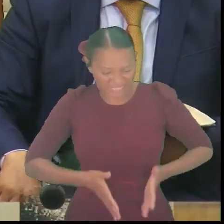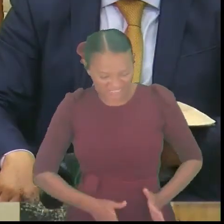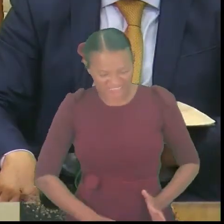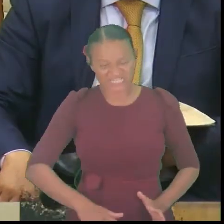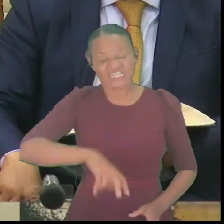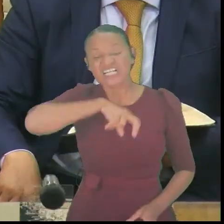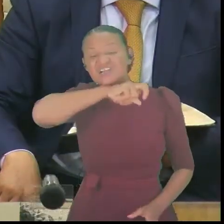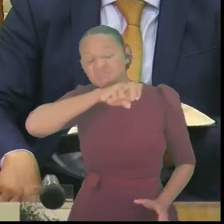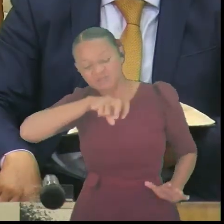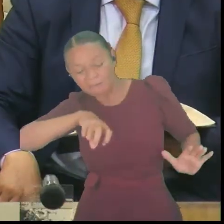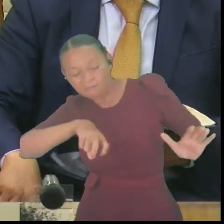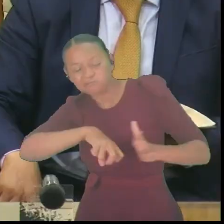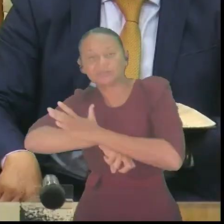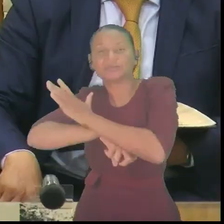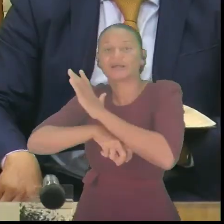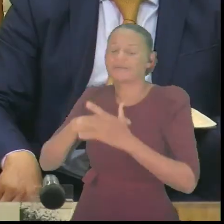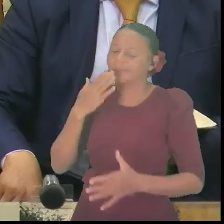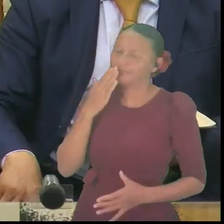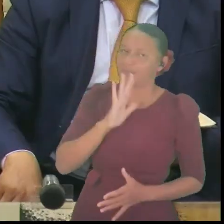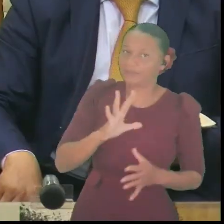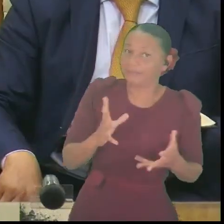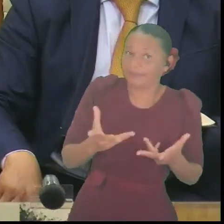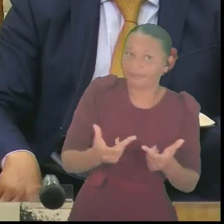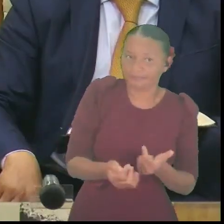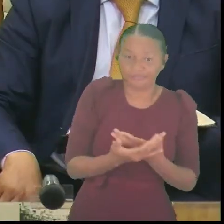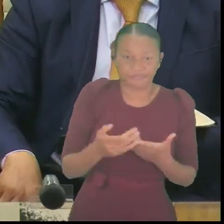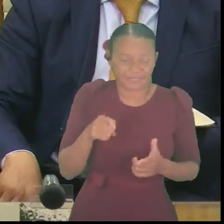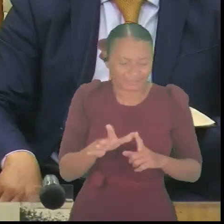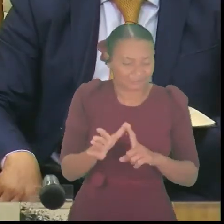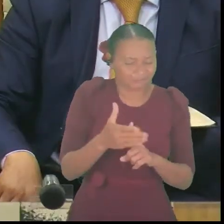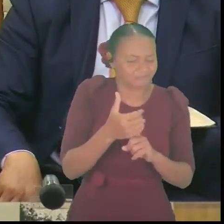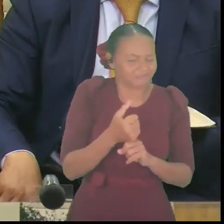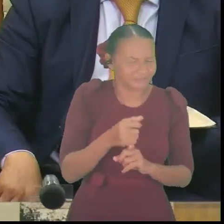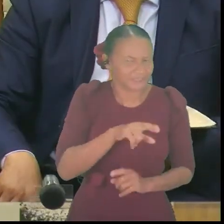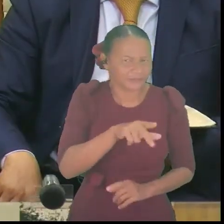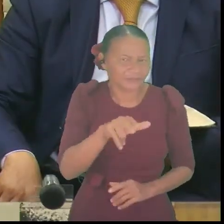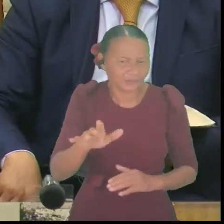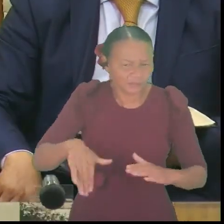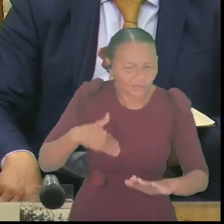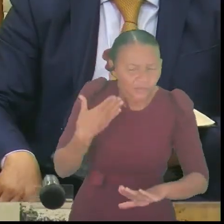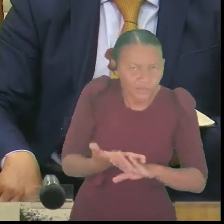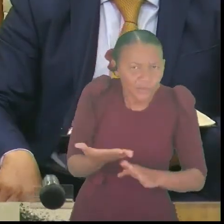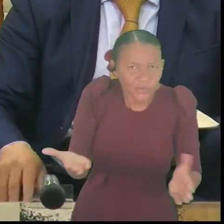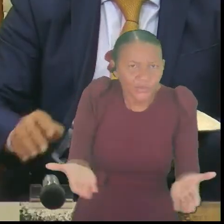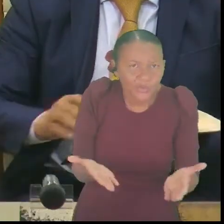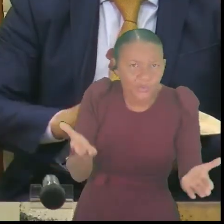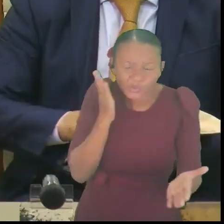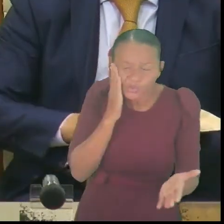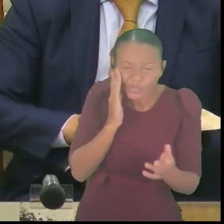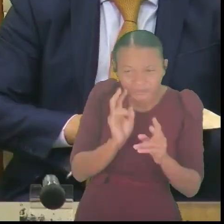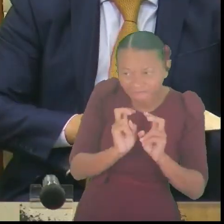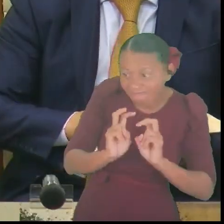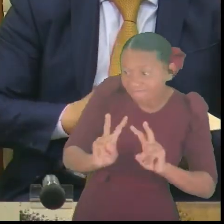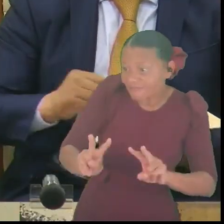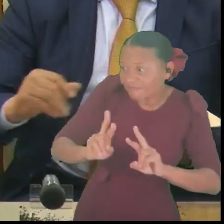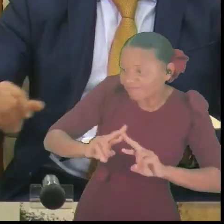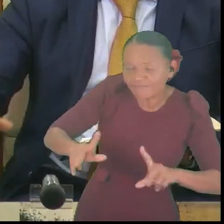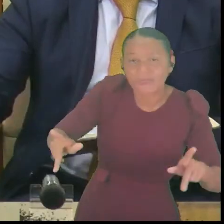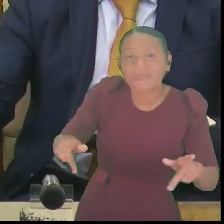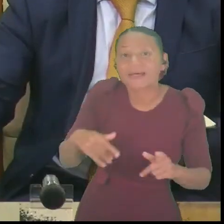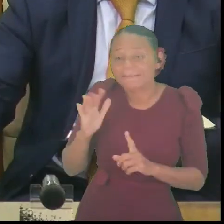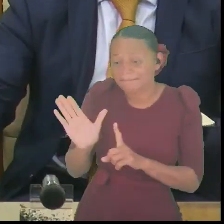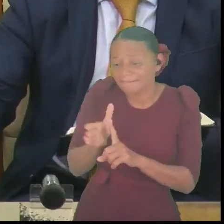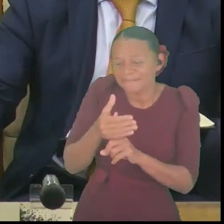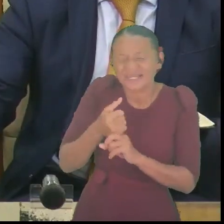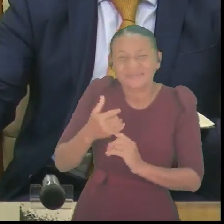serpente. Esta foi a grande promessa. Este mistério, irmãos, que hoje para a gente vê totalmente diferente, esse mistério